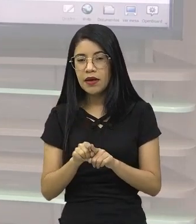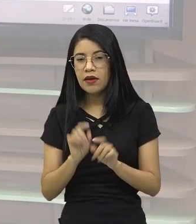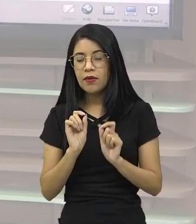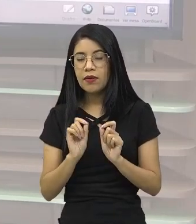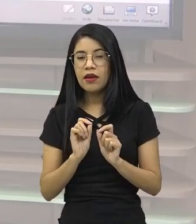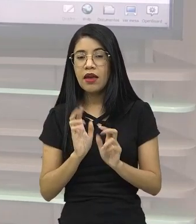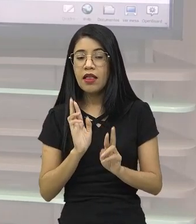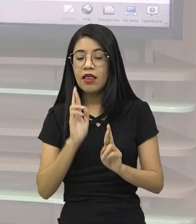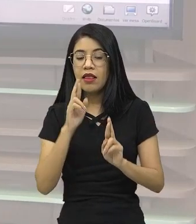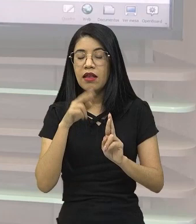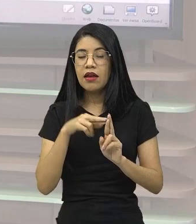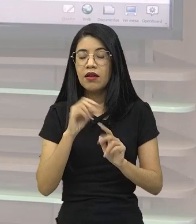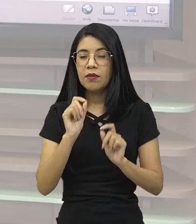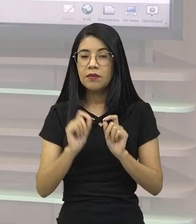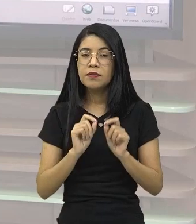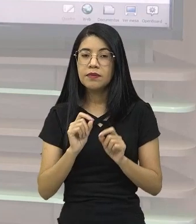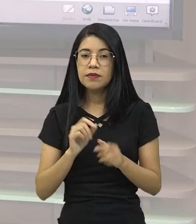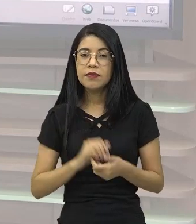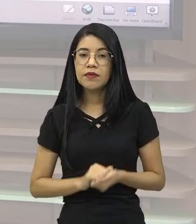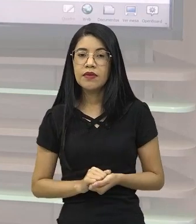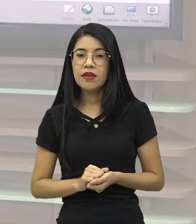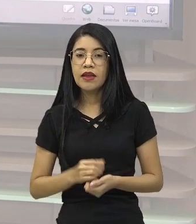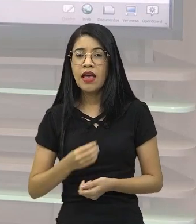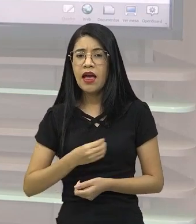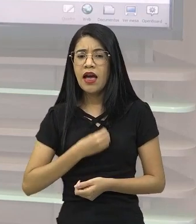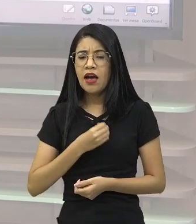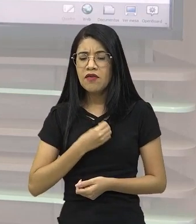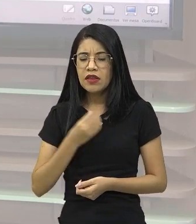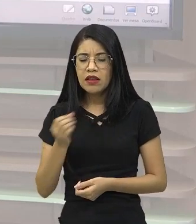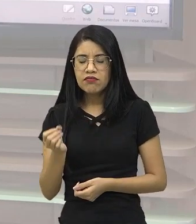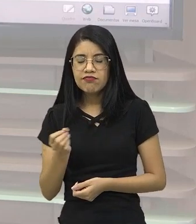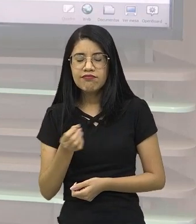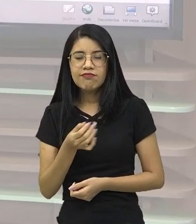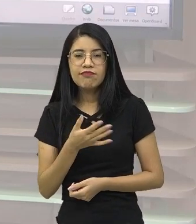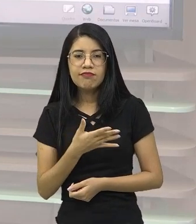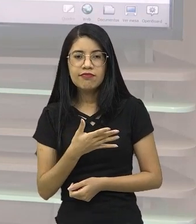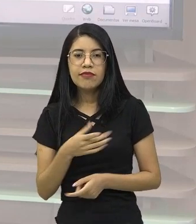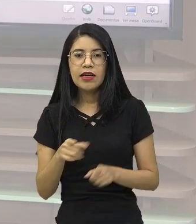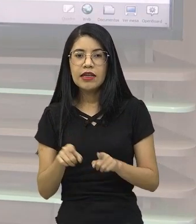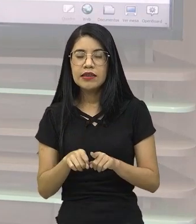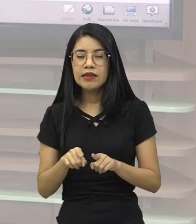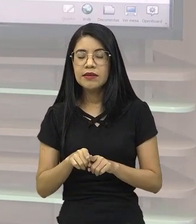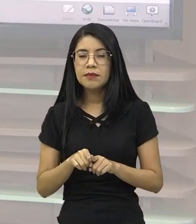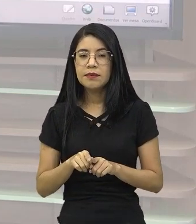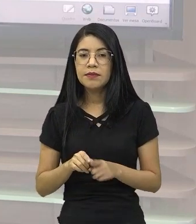Nos remete a essa vida moderna, a essa